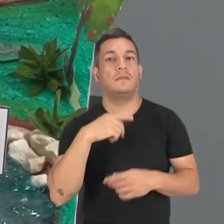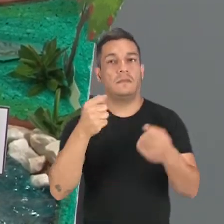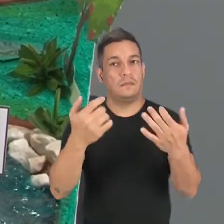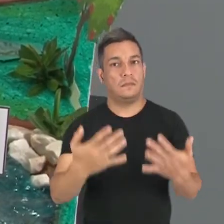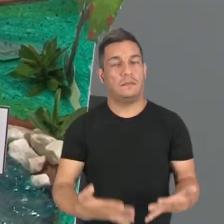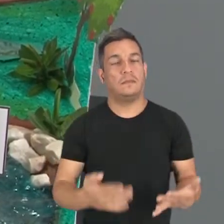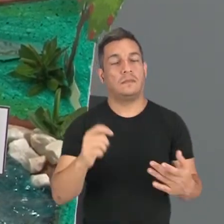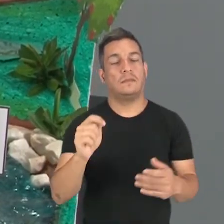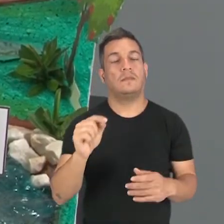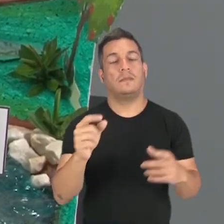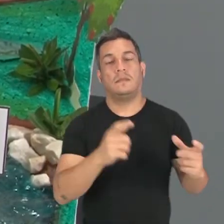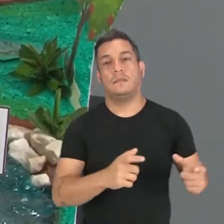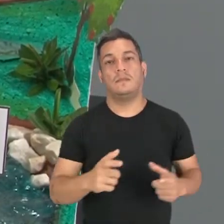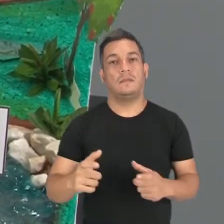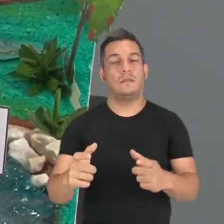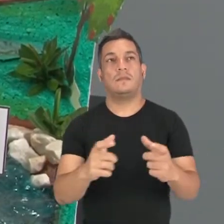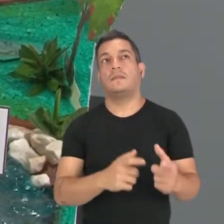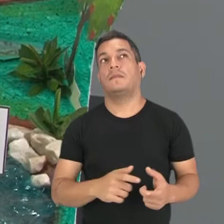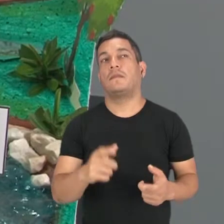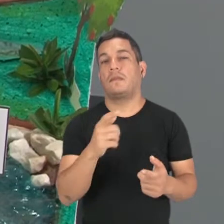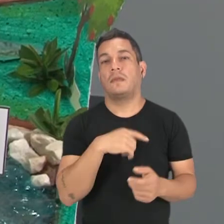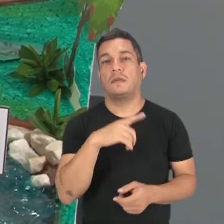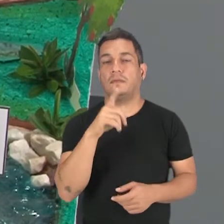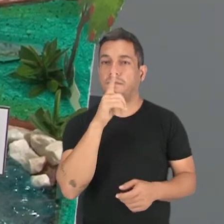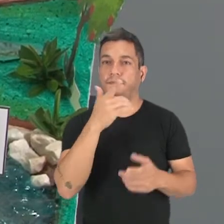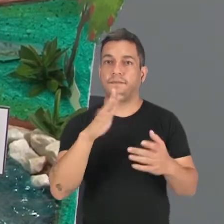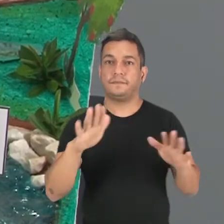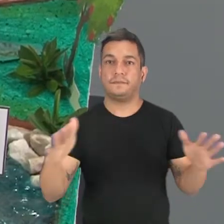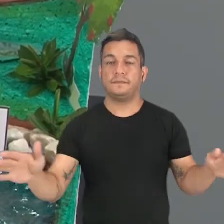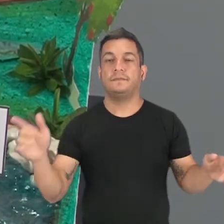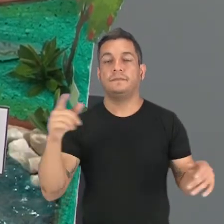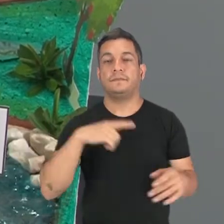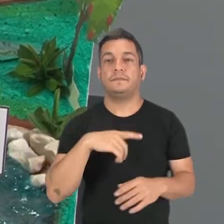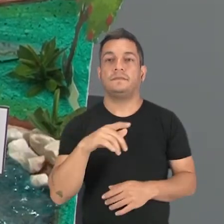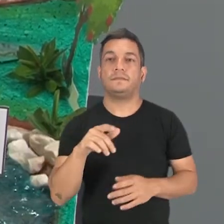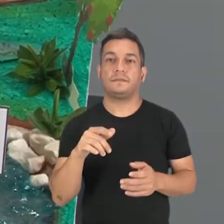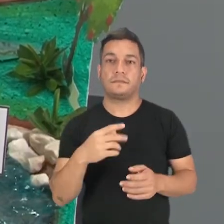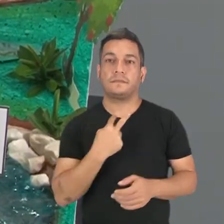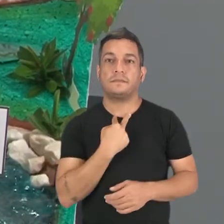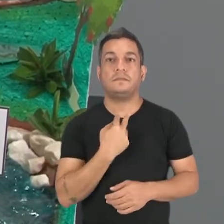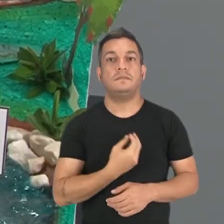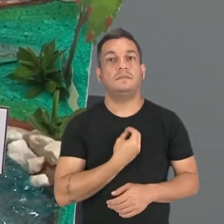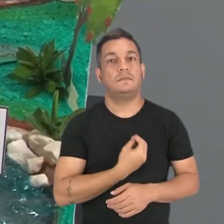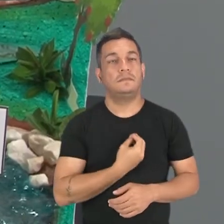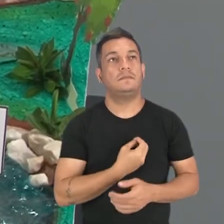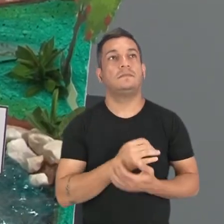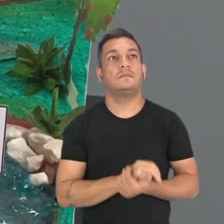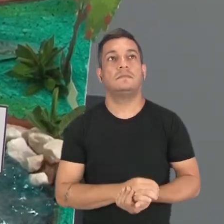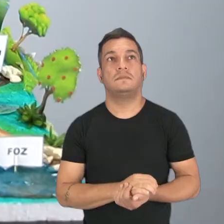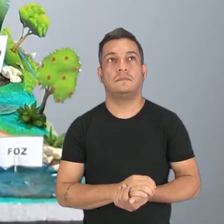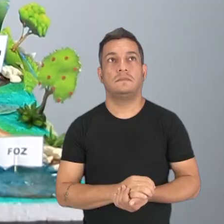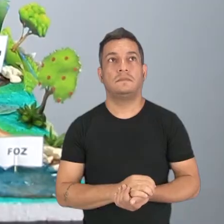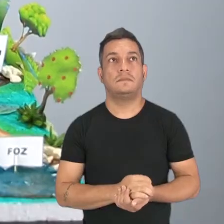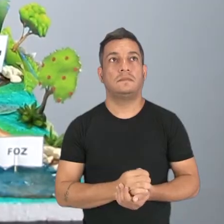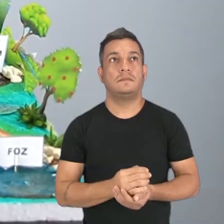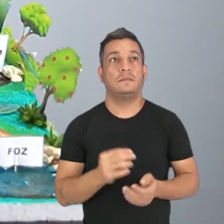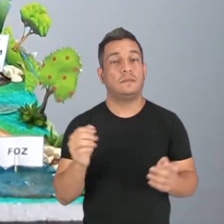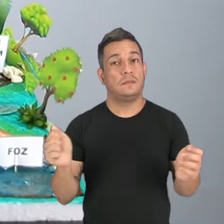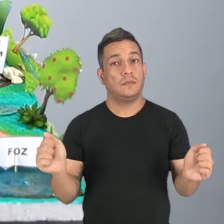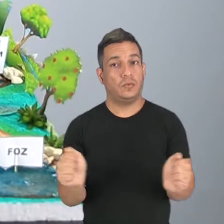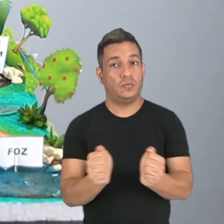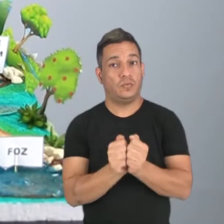expliquei? O leito é o espaço que a água ocupa. Então, juntou os